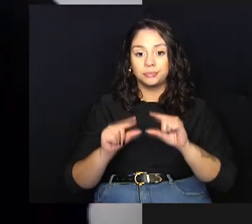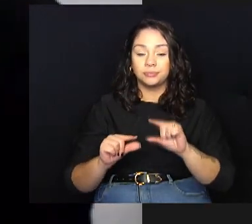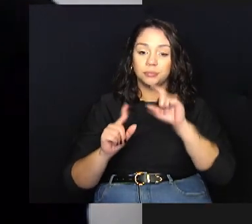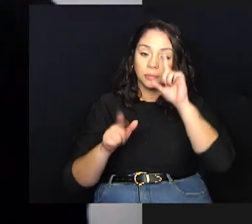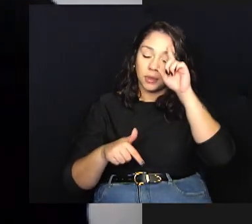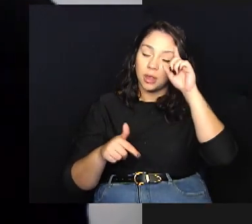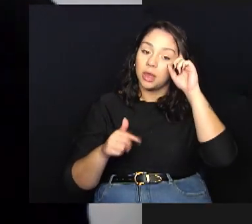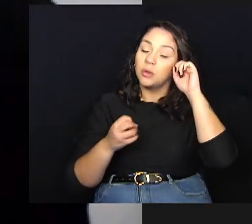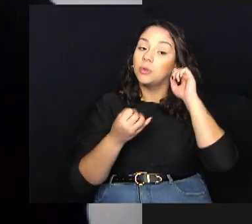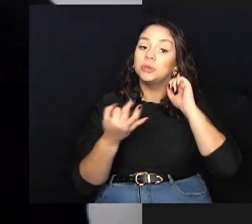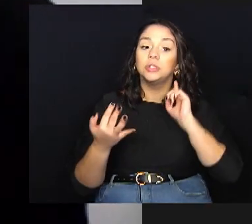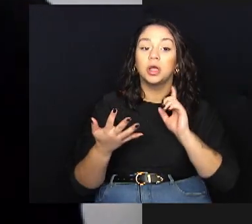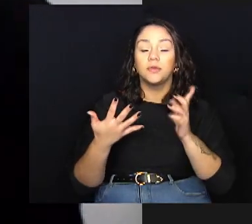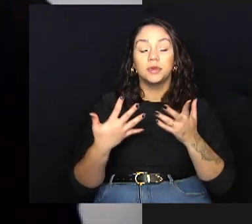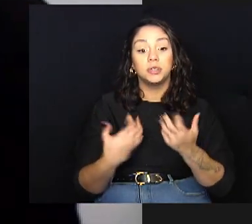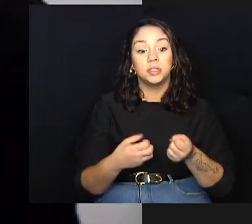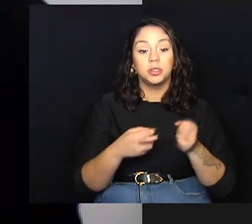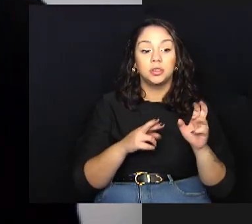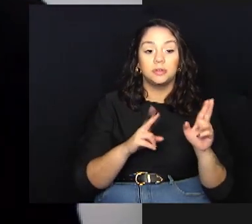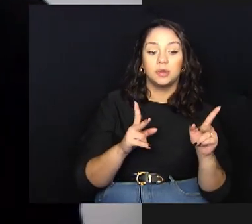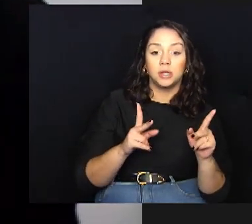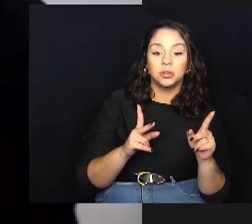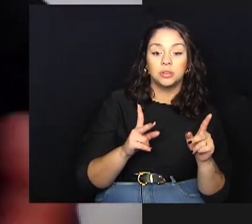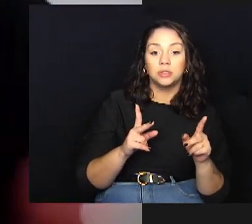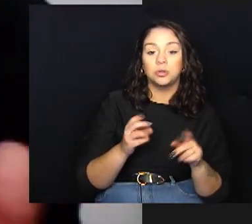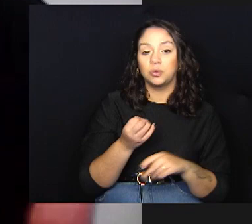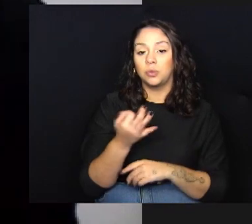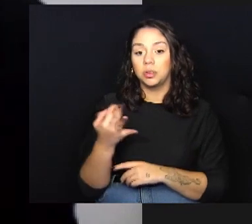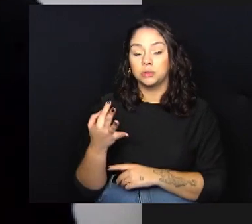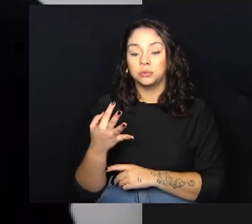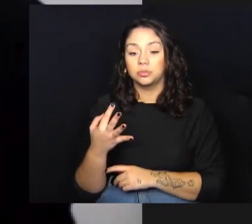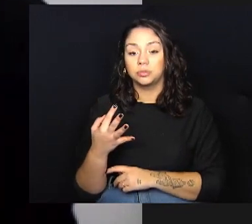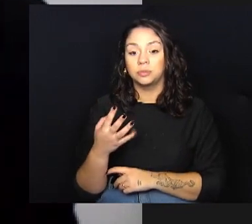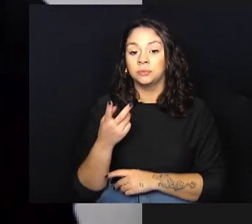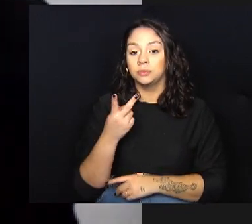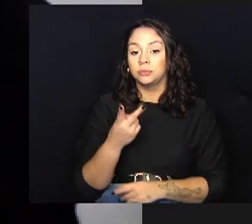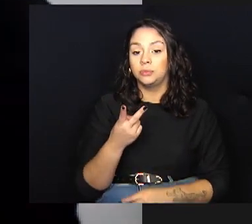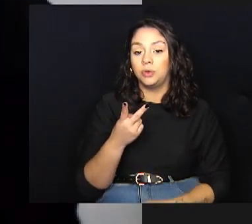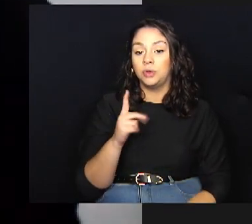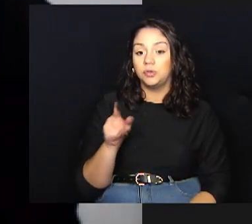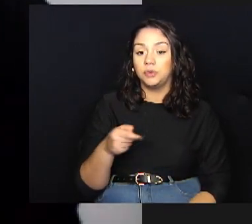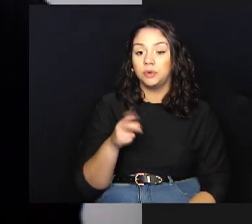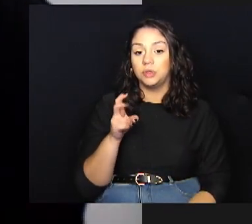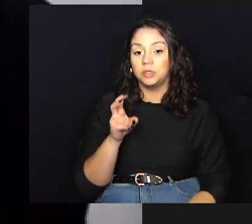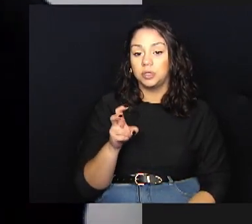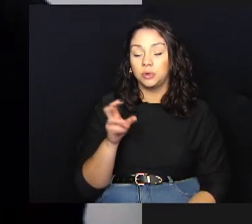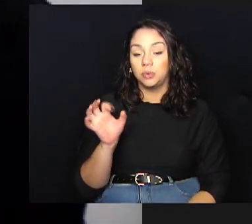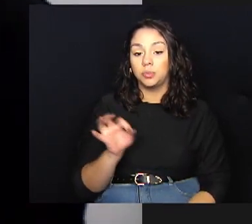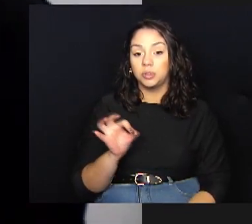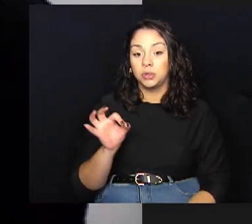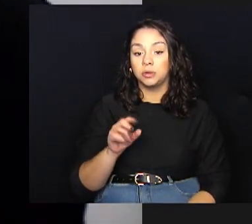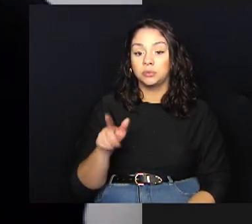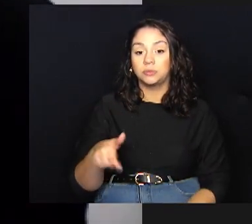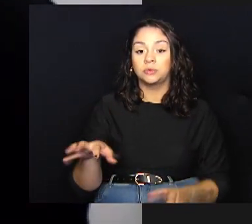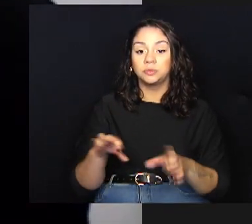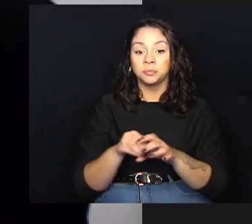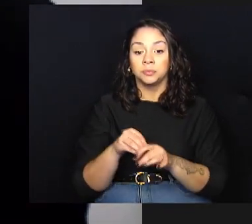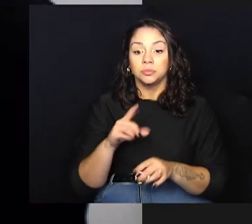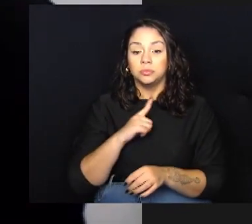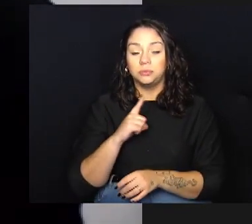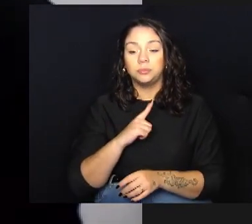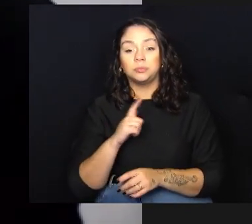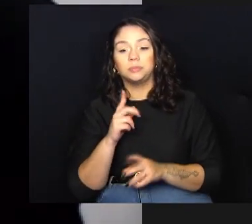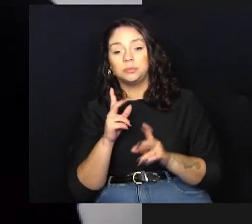aceitável de diferença em relação aos números e dois e meio por cento tá bem dentro aí do que a gente esperaria